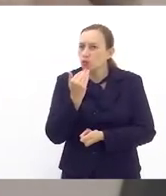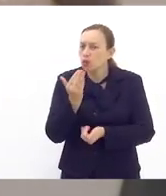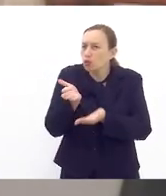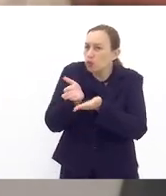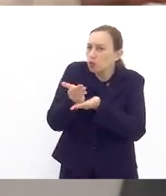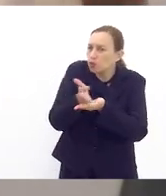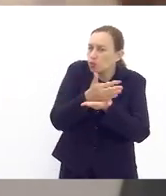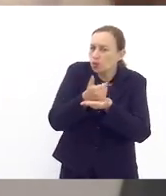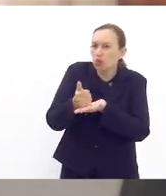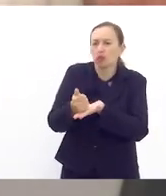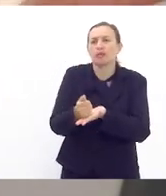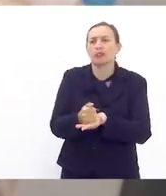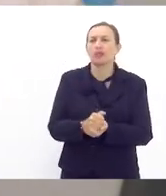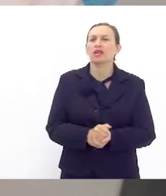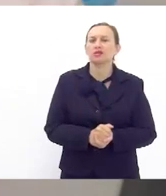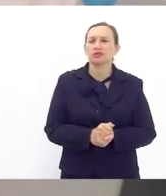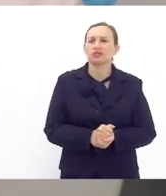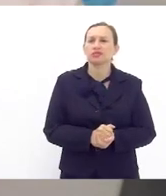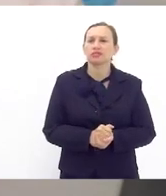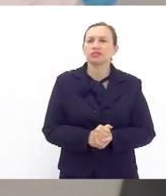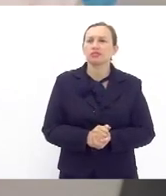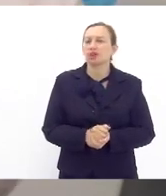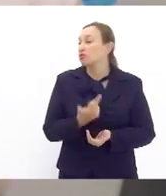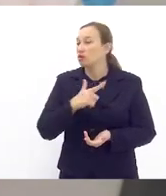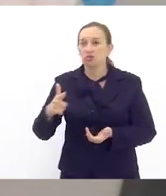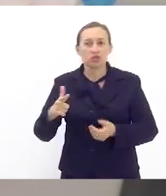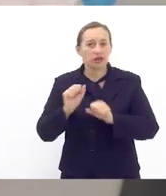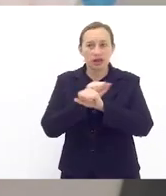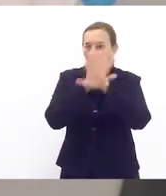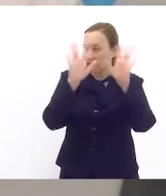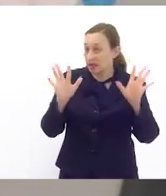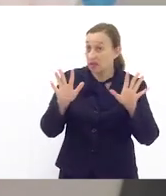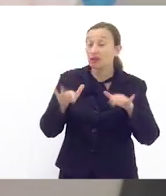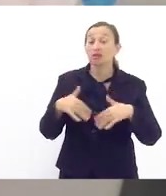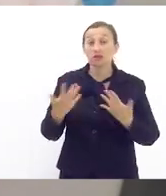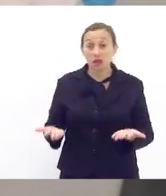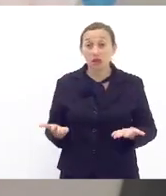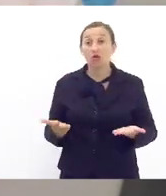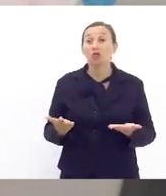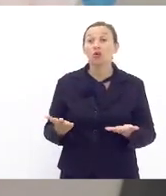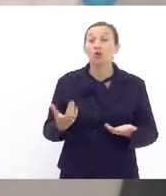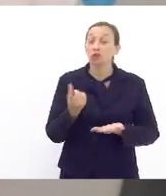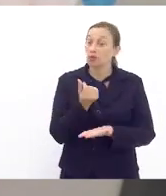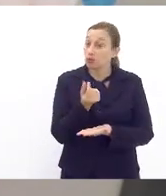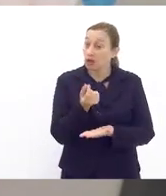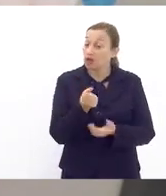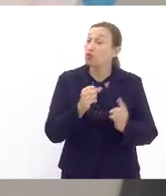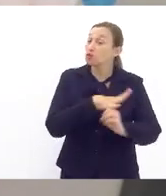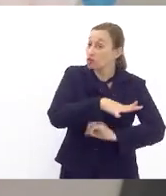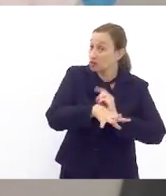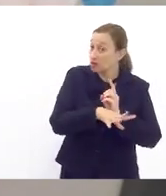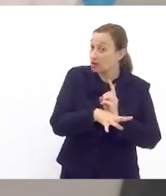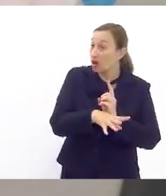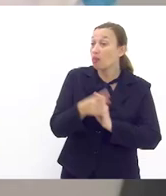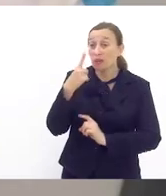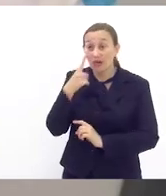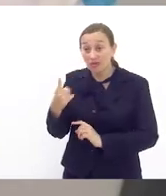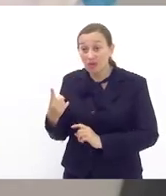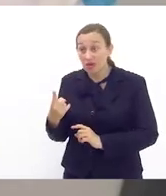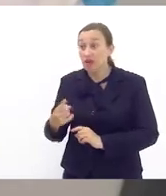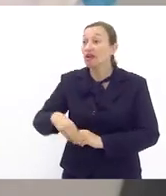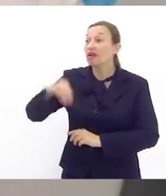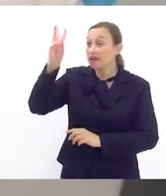implementação da tarifa social viu Wilder a gente não tem essa transparência então a tarefa social precisa ser retratada sim